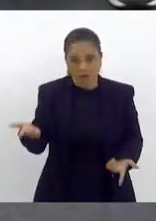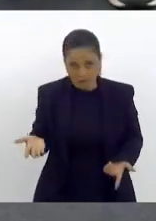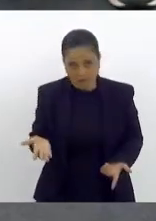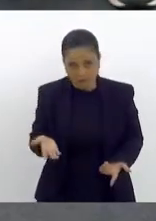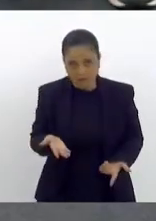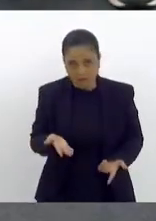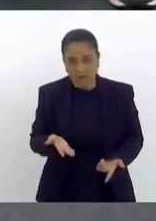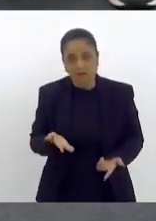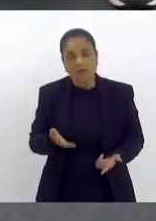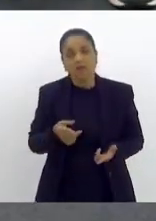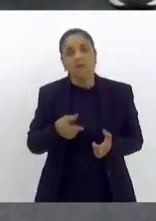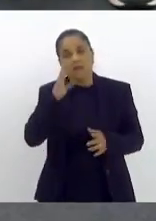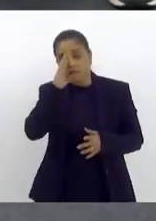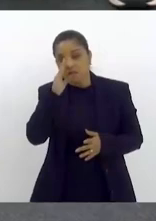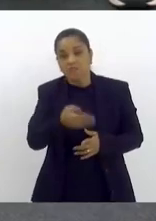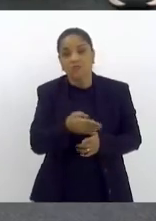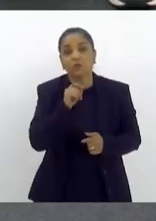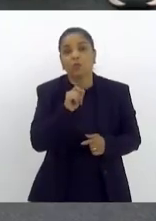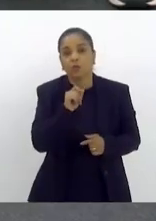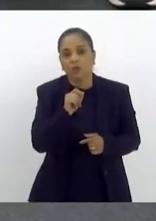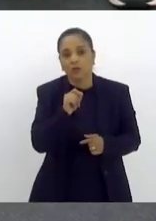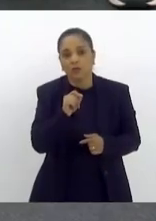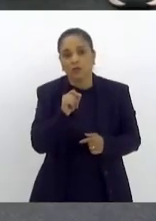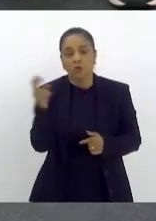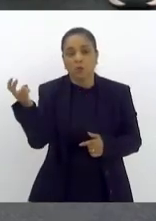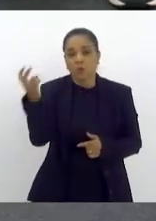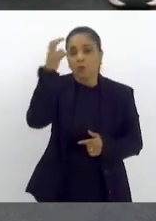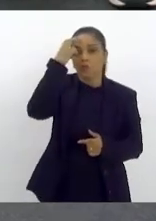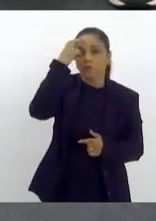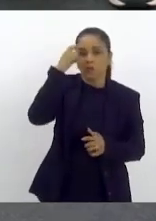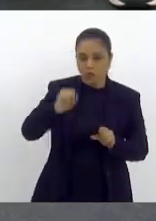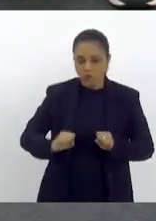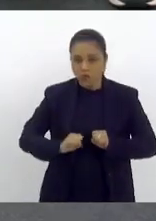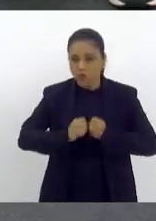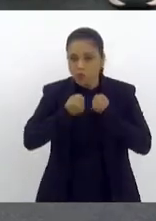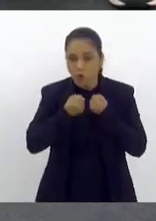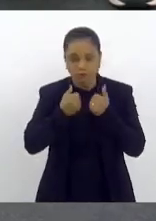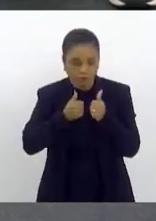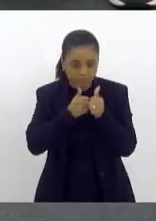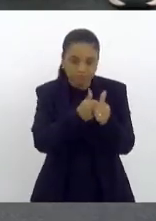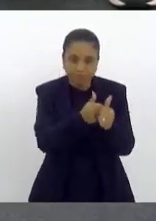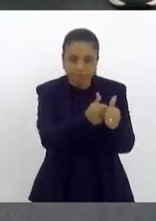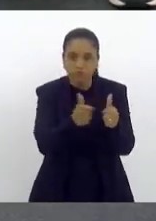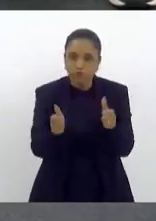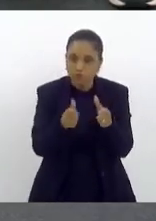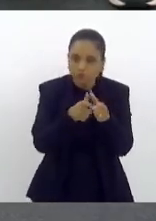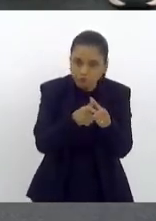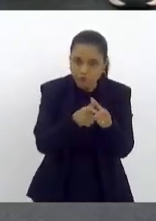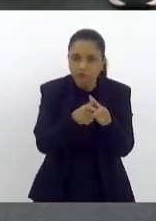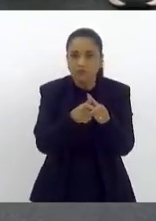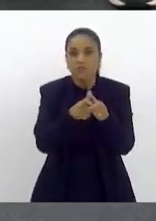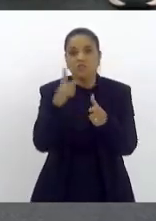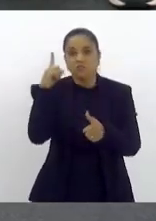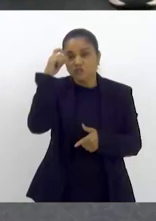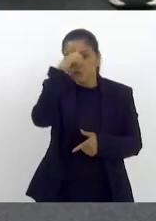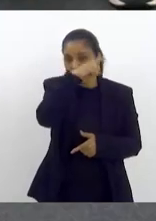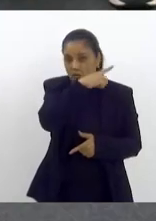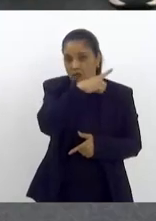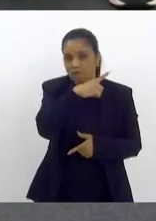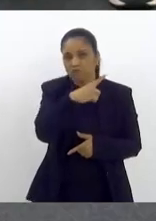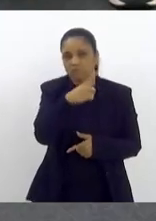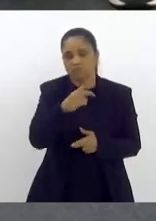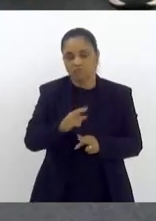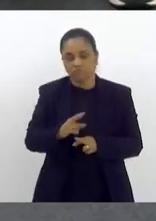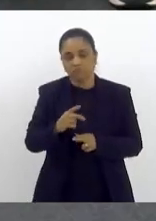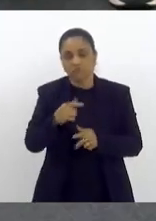E isso está diretamente ligado à produção de uma cultura de ódio, de perseguição de minorias e à dificuldade, inclusive, de lidar com o